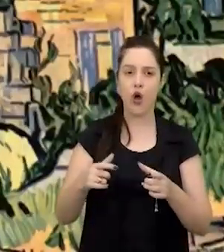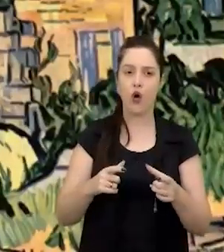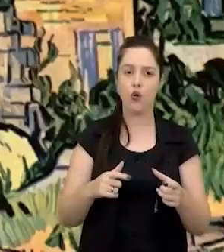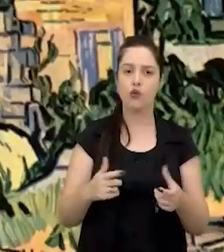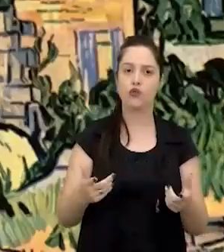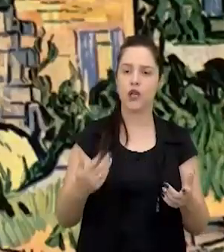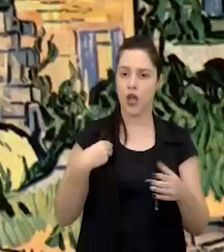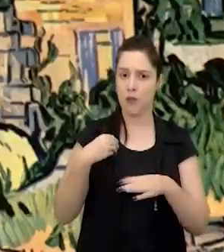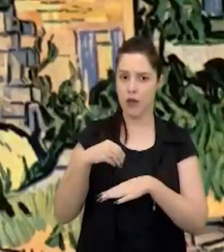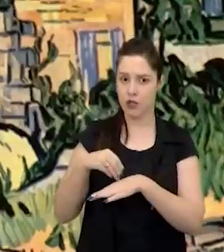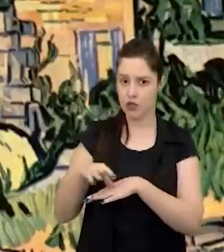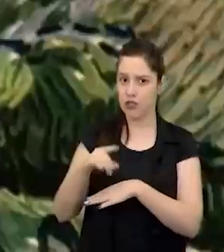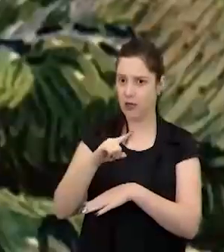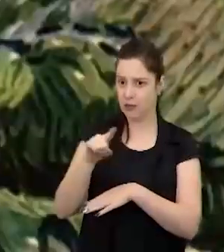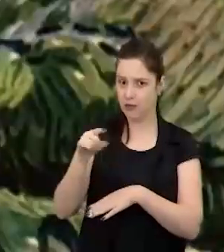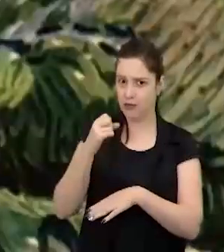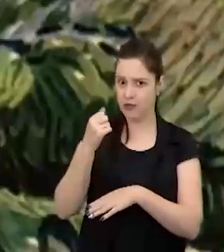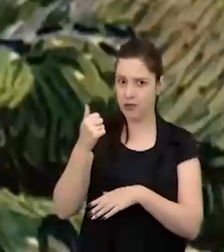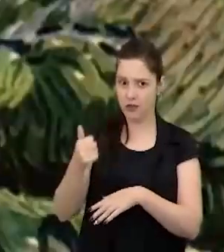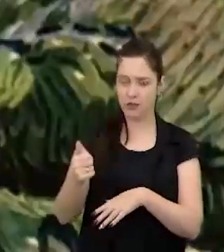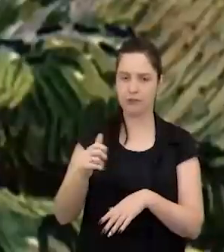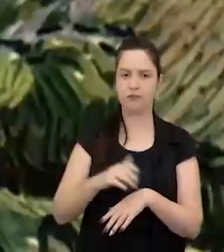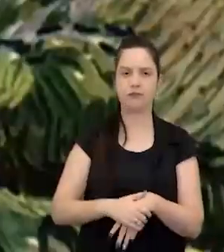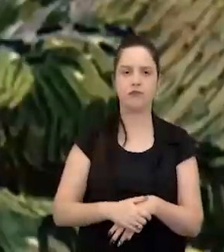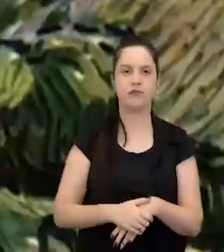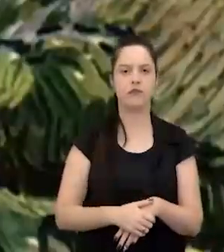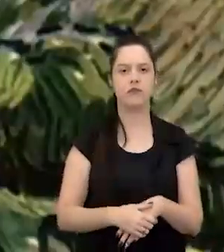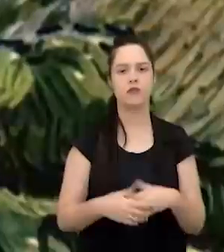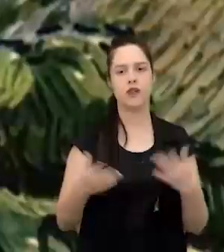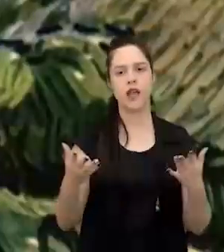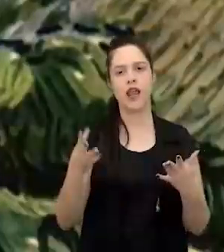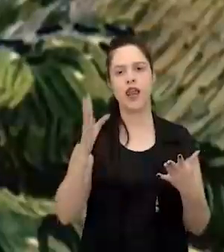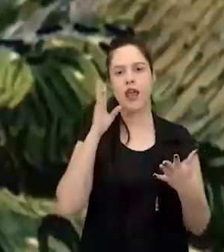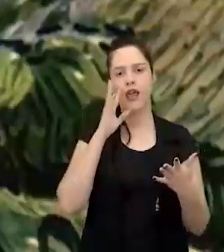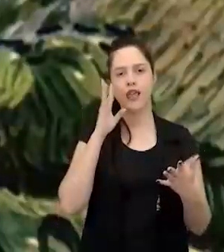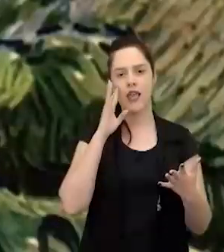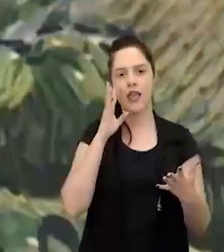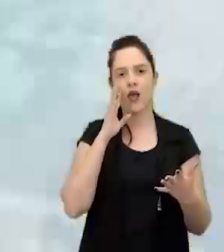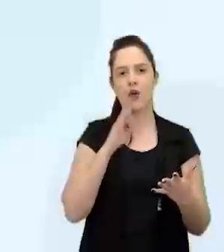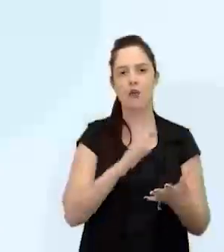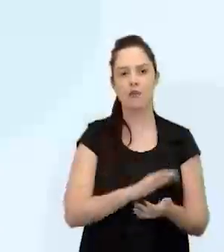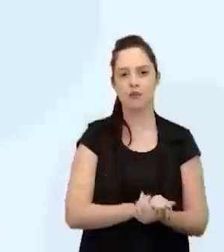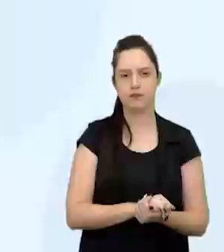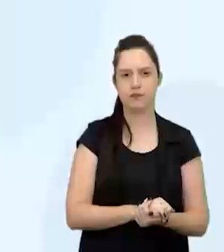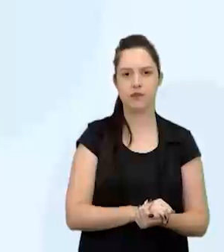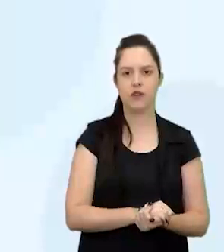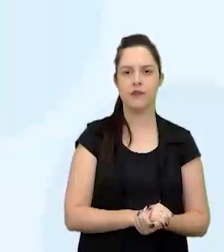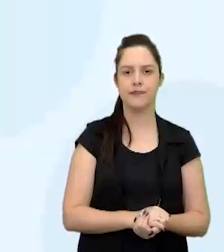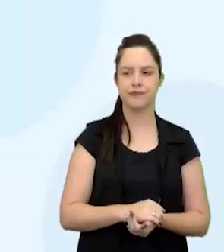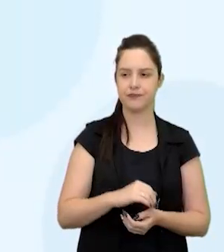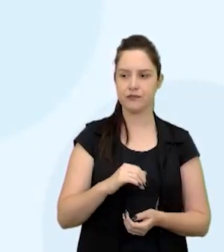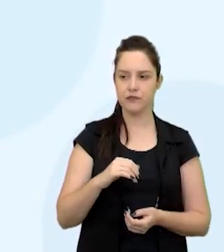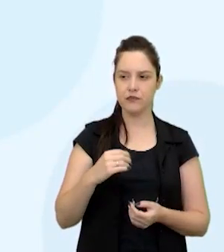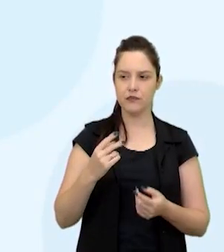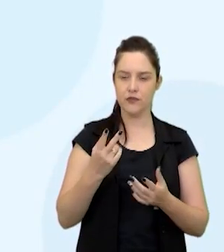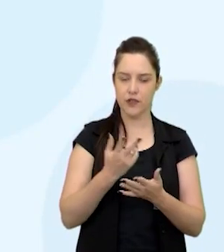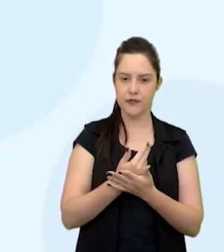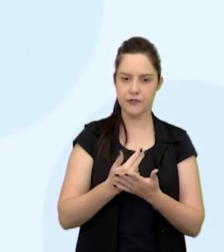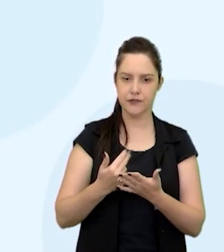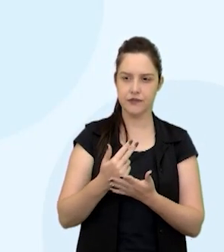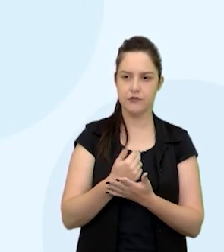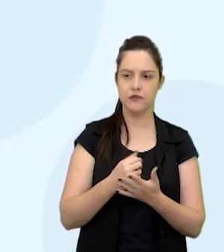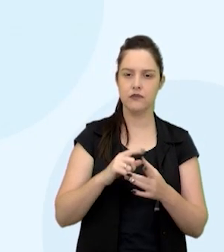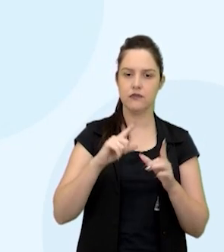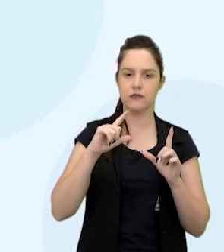dica para vocês, de artista, para vocês pesquisarem, tá? E é um retrato ou autorretrato, Provo? Aí não, é um retrato. É um retrato, né? É um retrato. Não tem